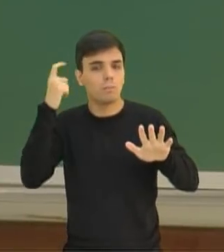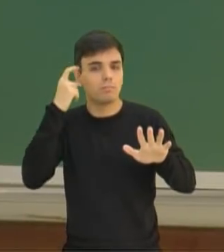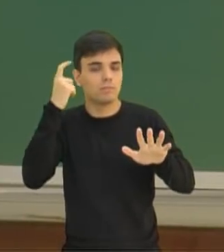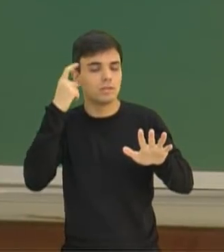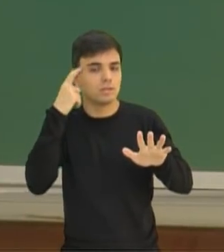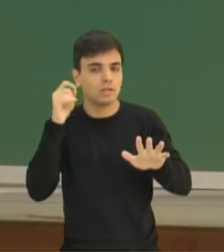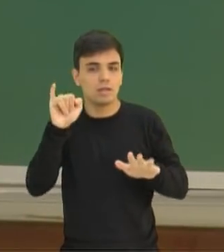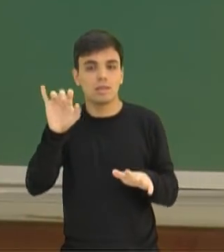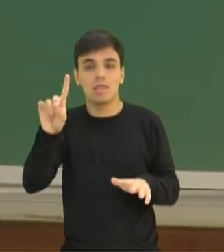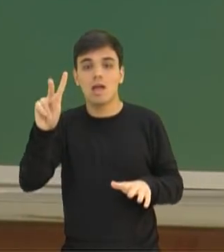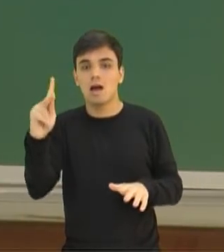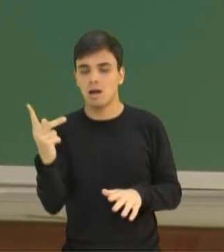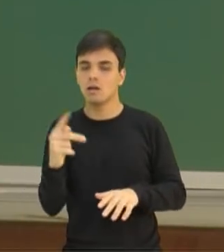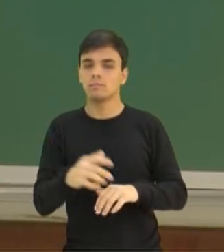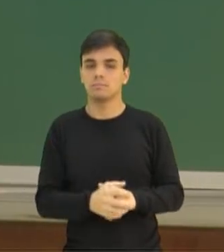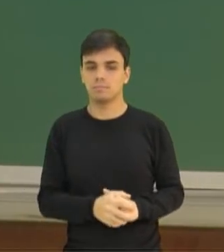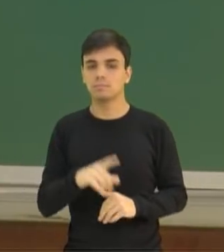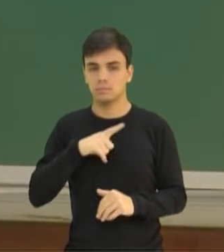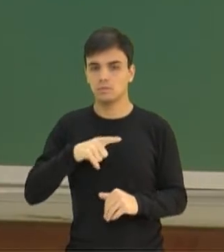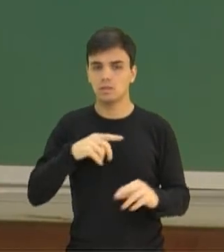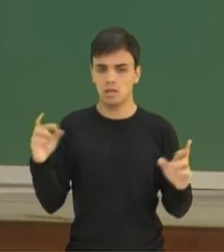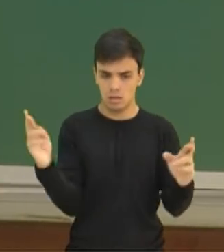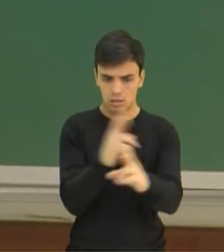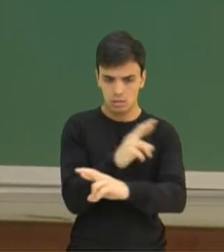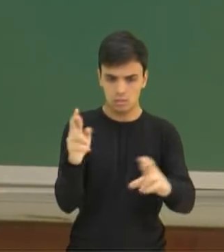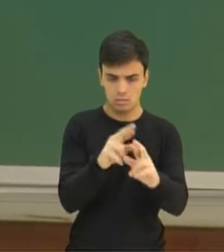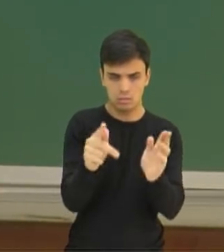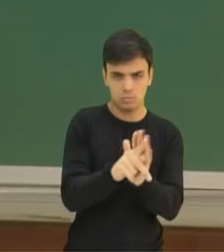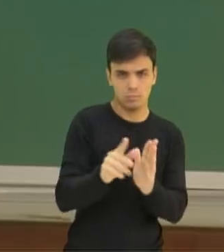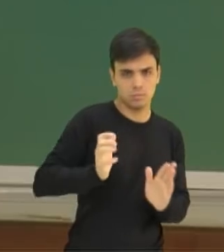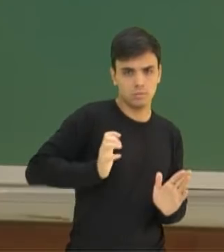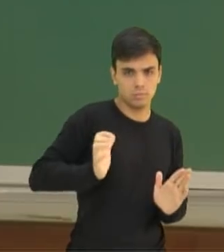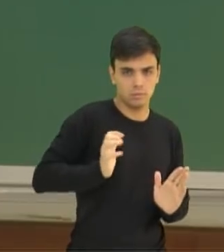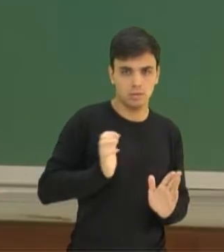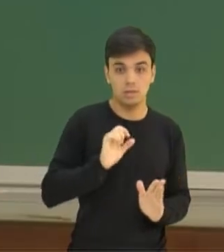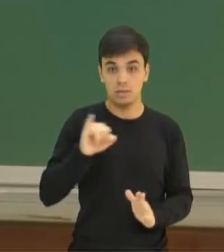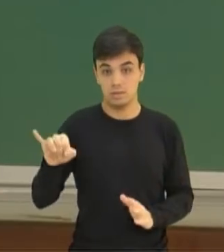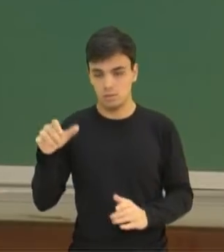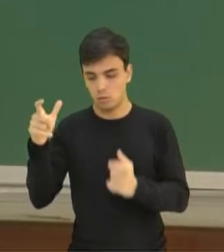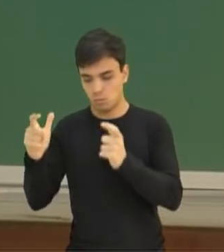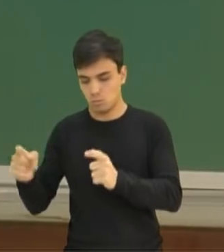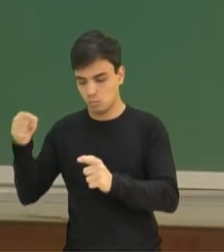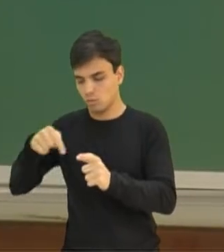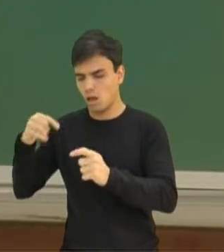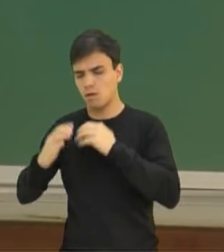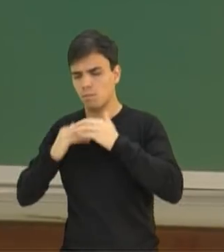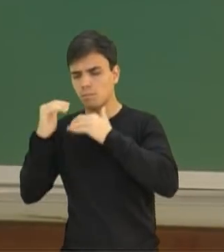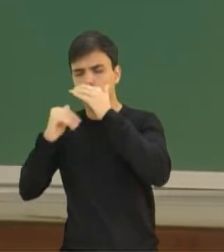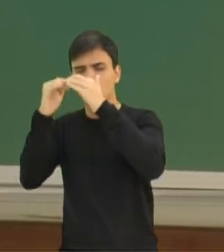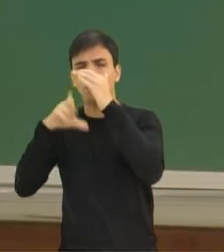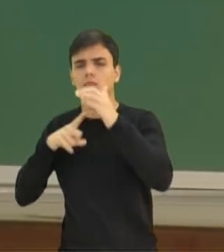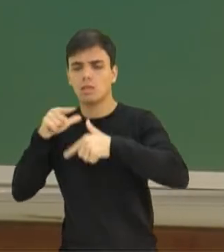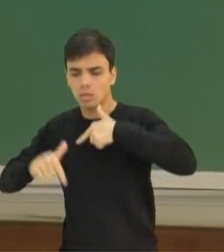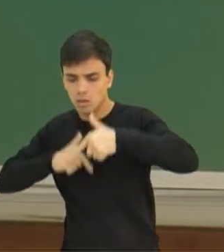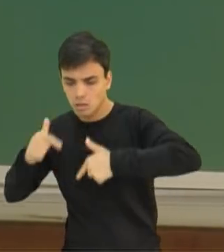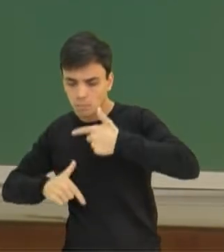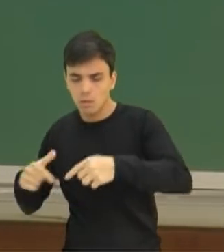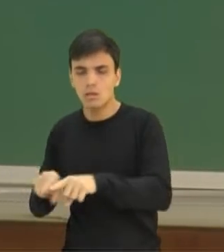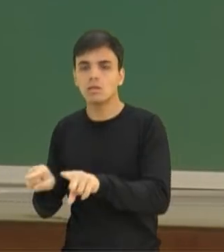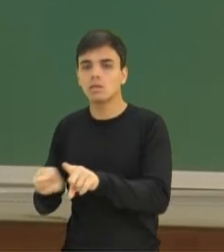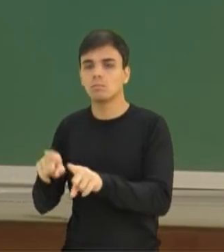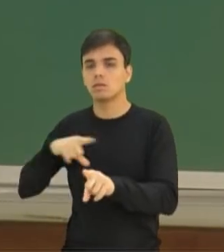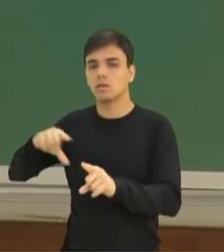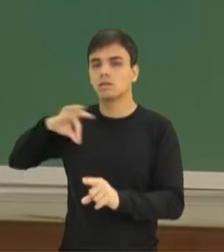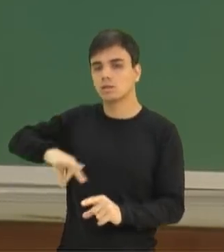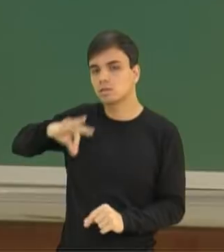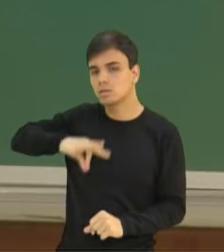no IDH, ele está ligado à produção de riquezas. Porque se um lugar é bem desenvolvido, oferece emprego, oferece